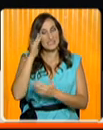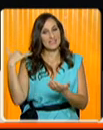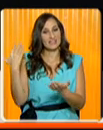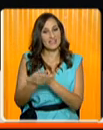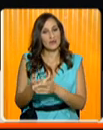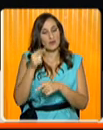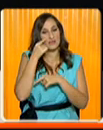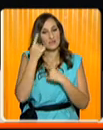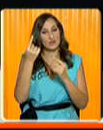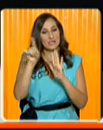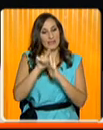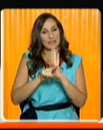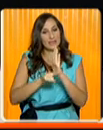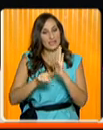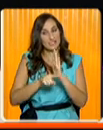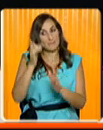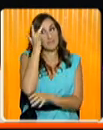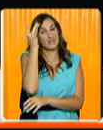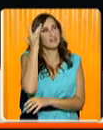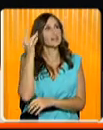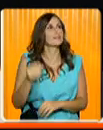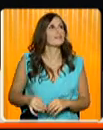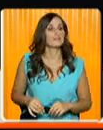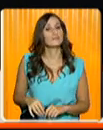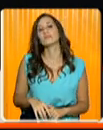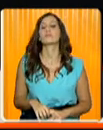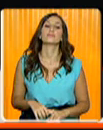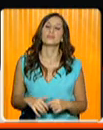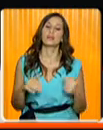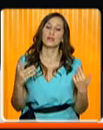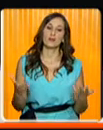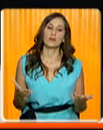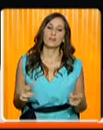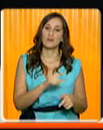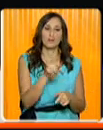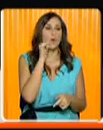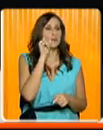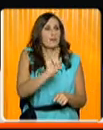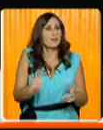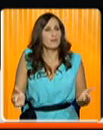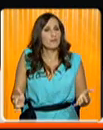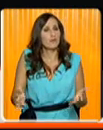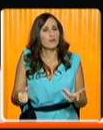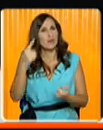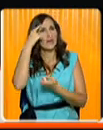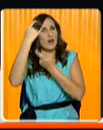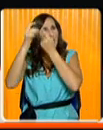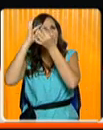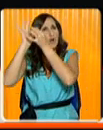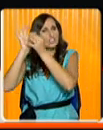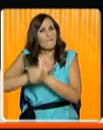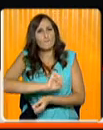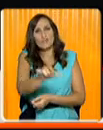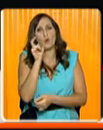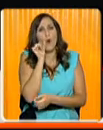e apresenta-me como lista que vai ser mais fácil. Agora, mas vocês não, porque vocês têm um raciocínio que eu digo